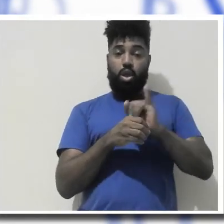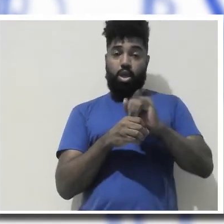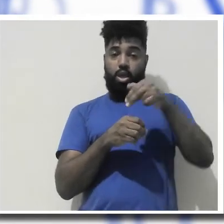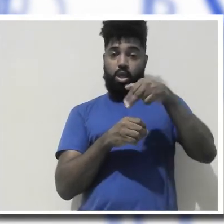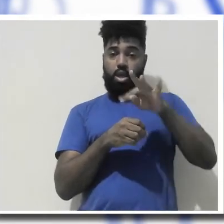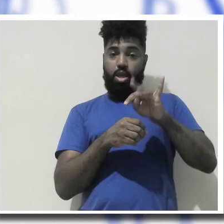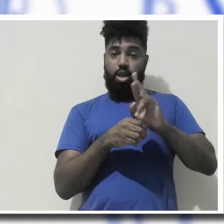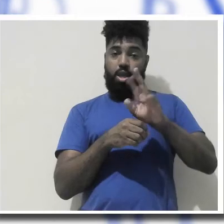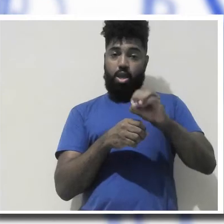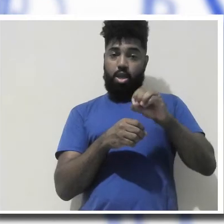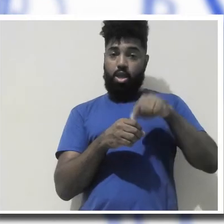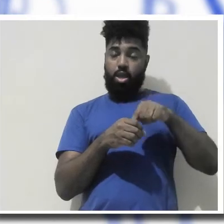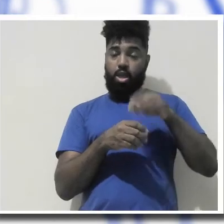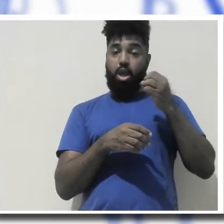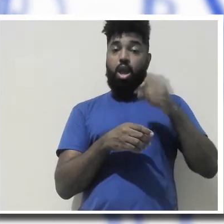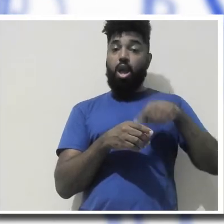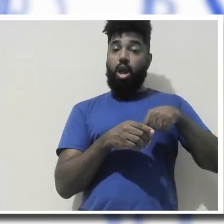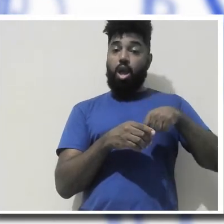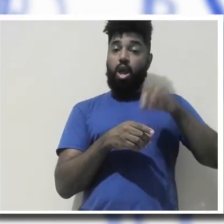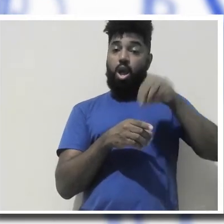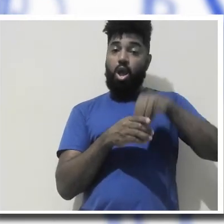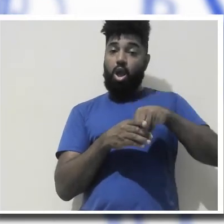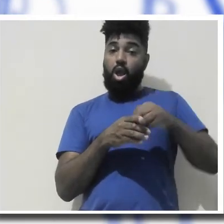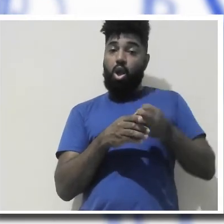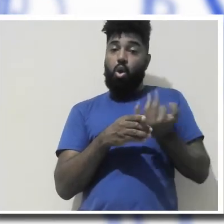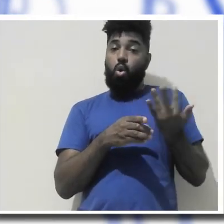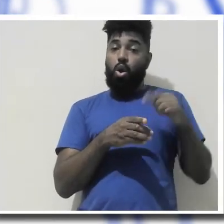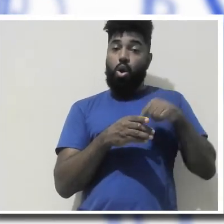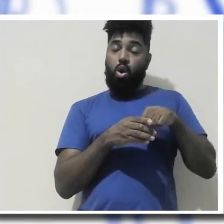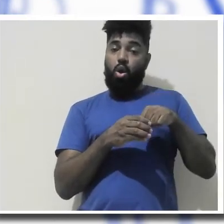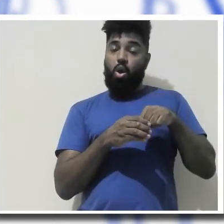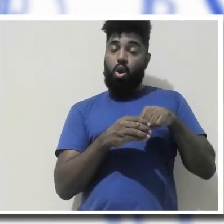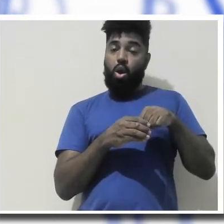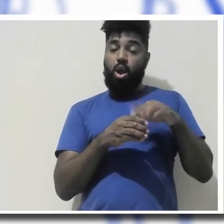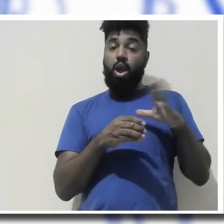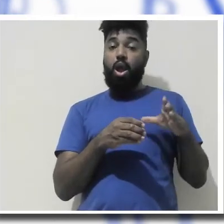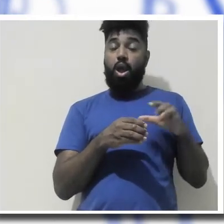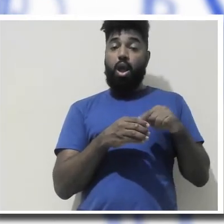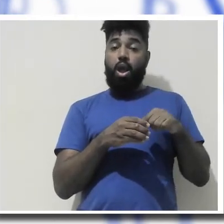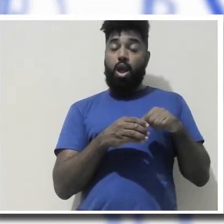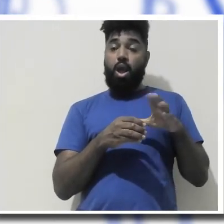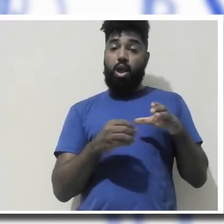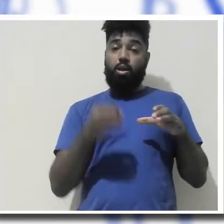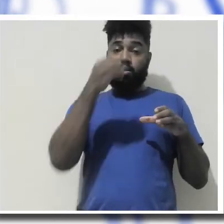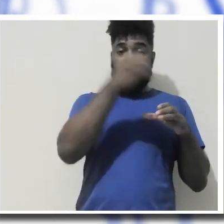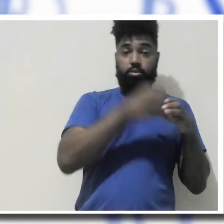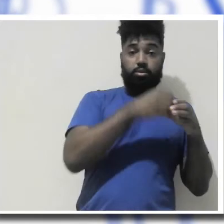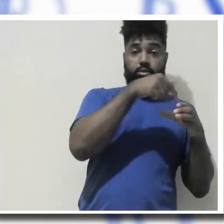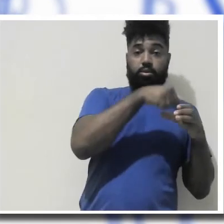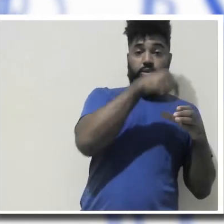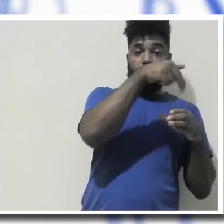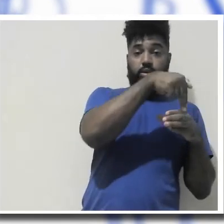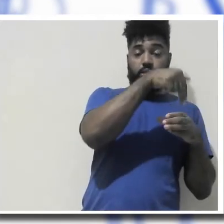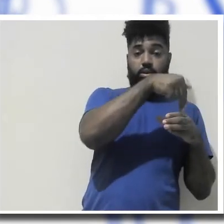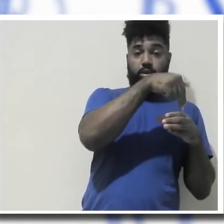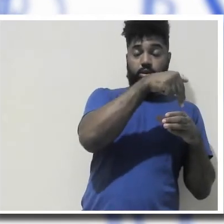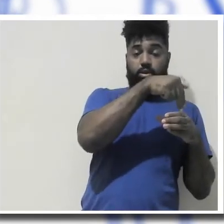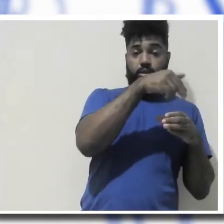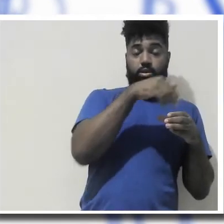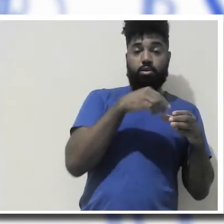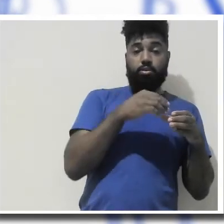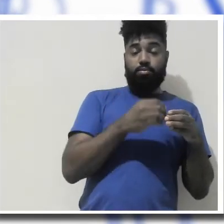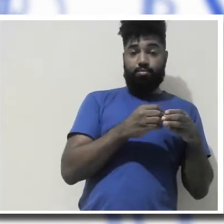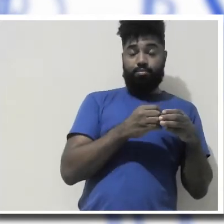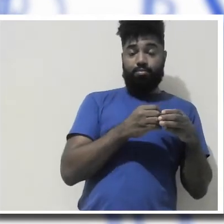é um racional? Sim, porque todos os naturais estão dentro desse conjunto. Porém, não posso dizer